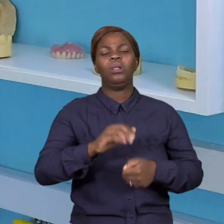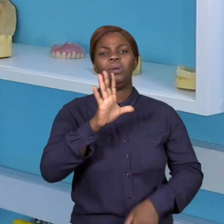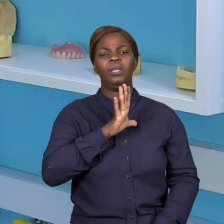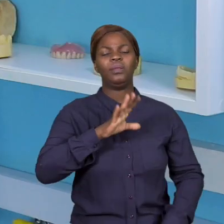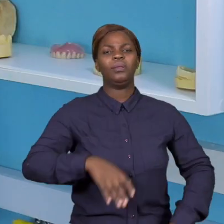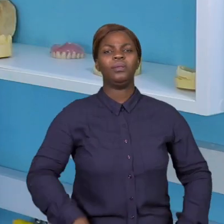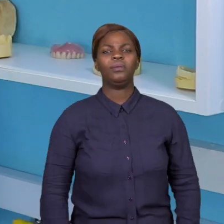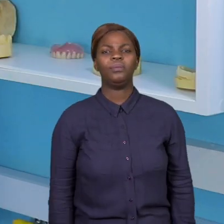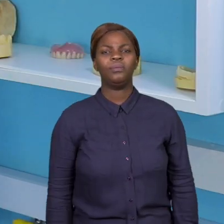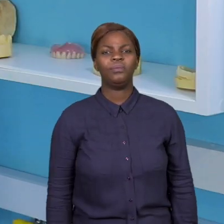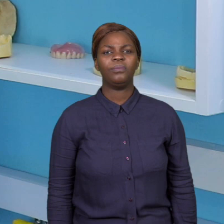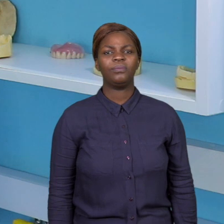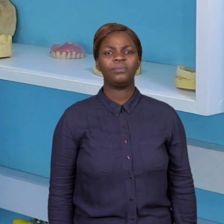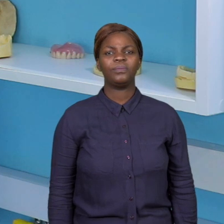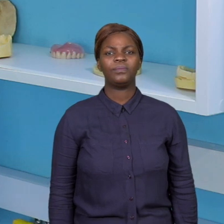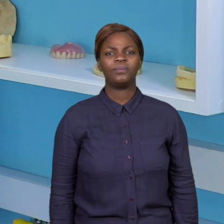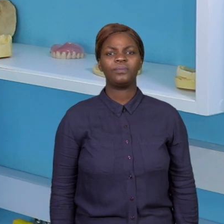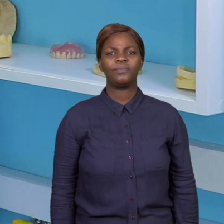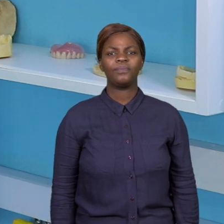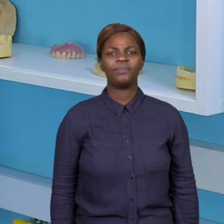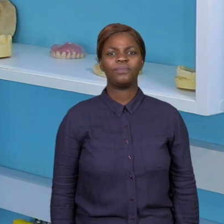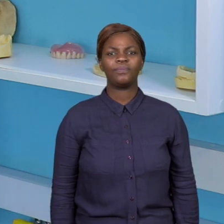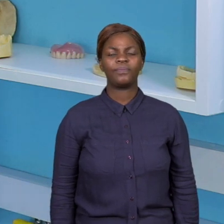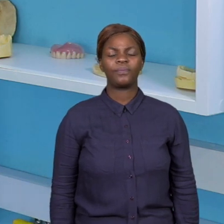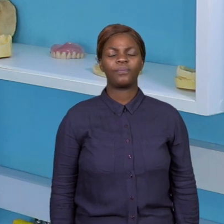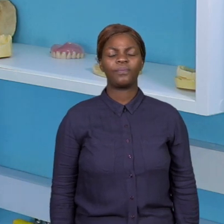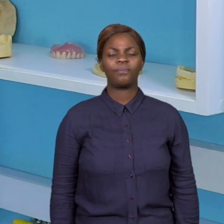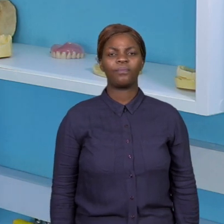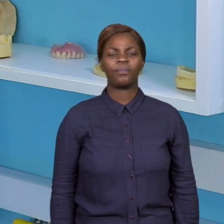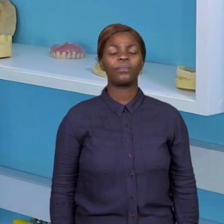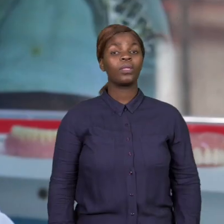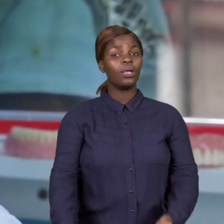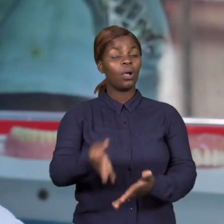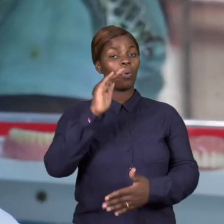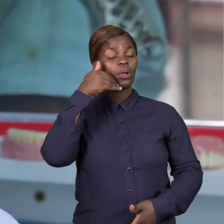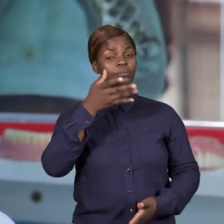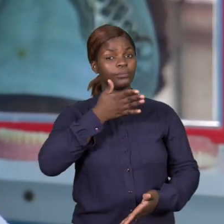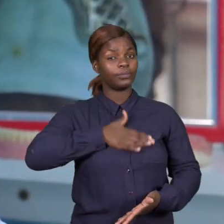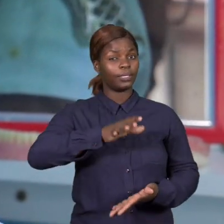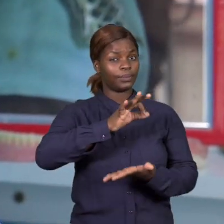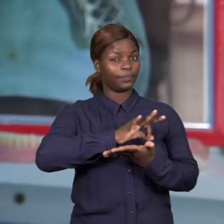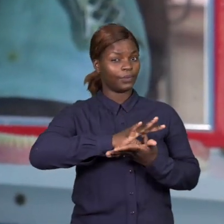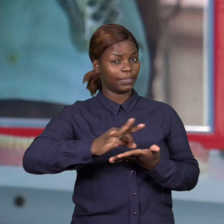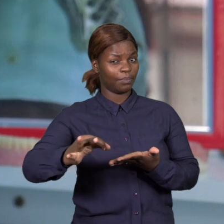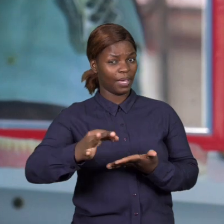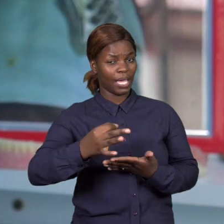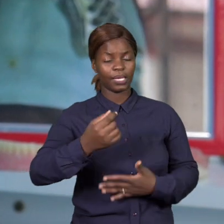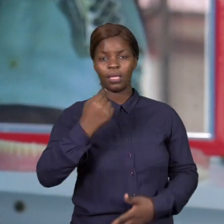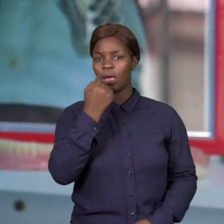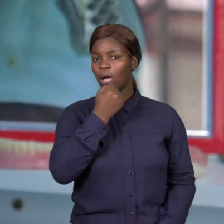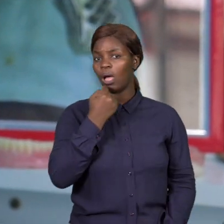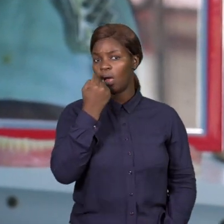placas. Normalmente a higiene em geral de bucal deveriam